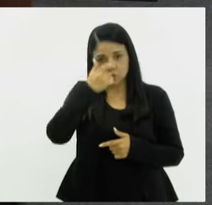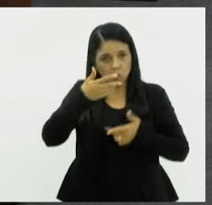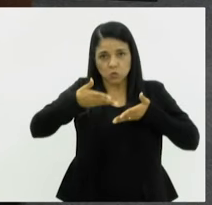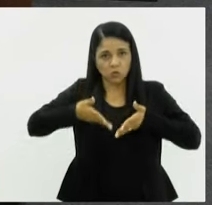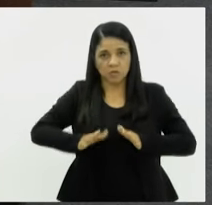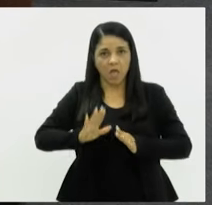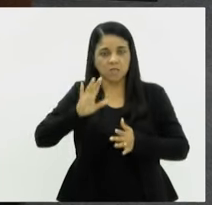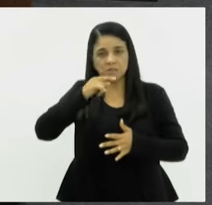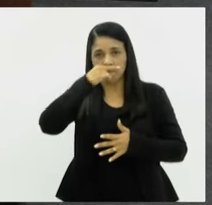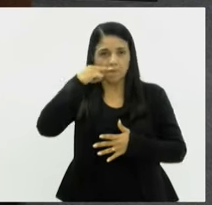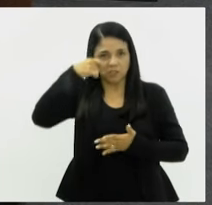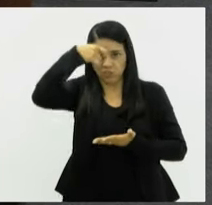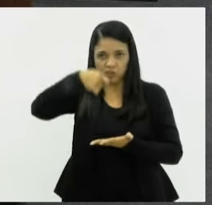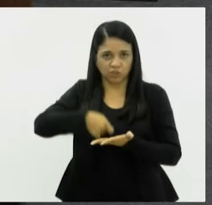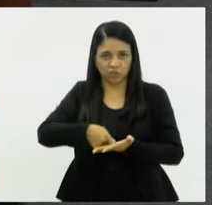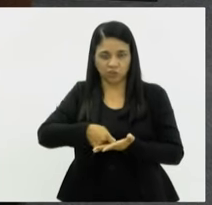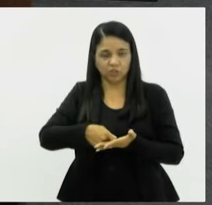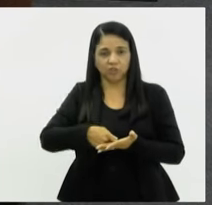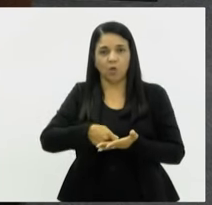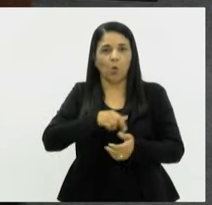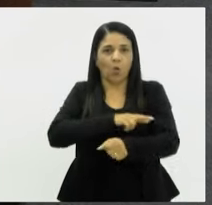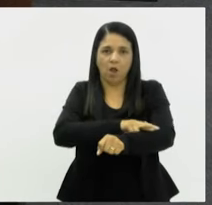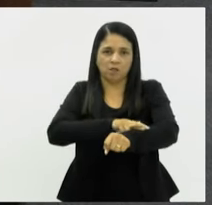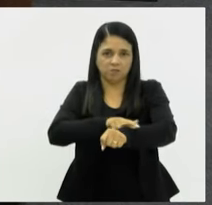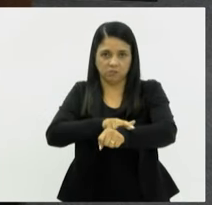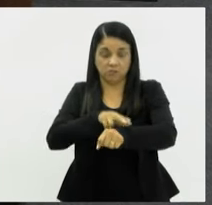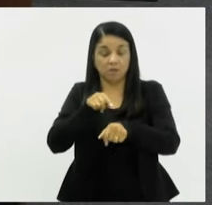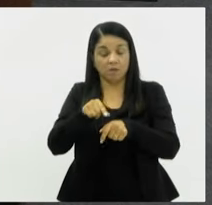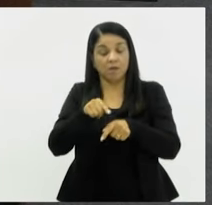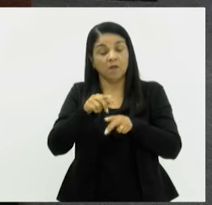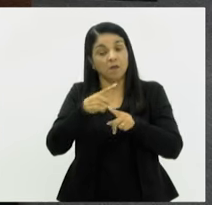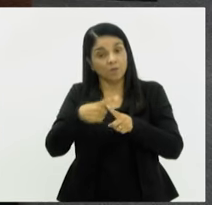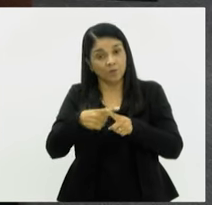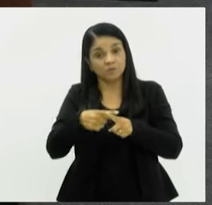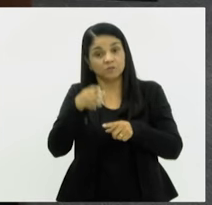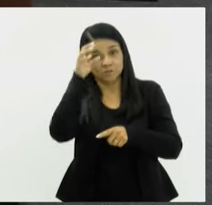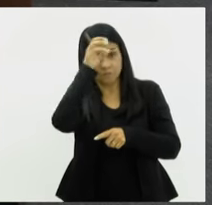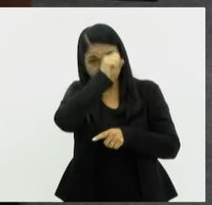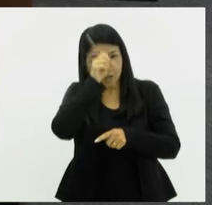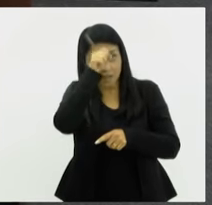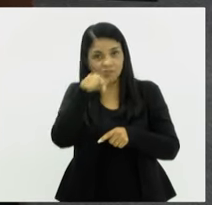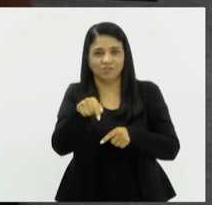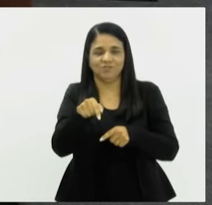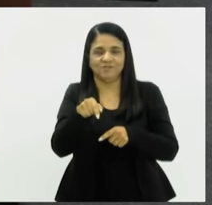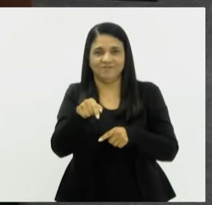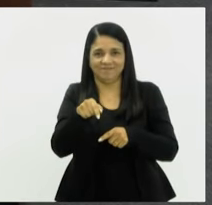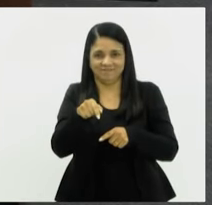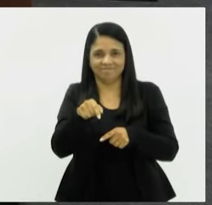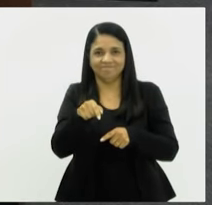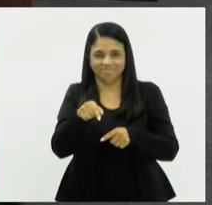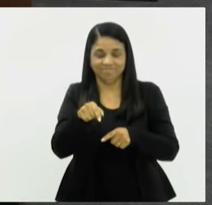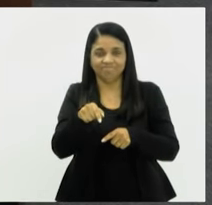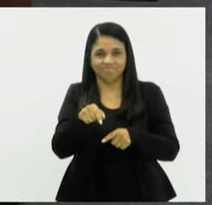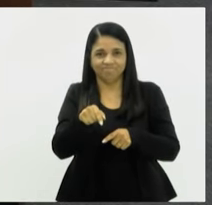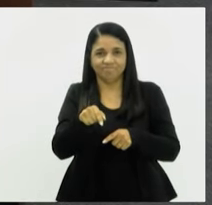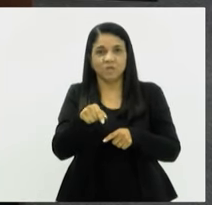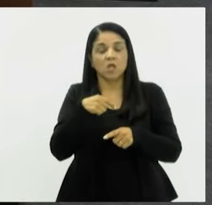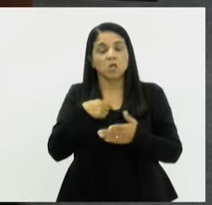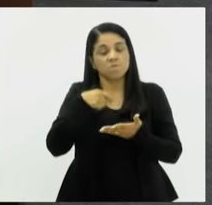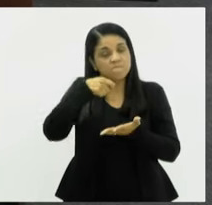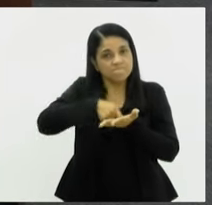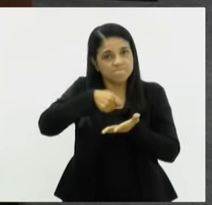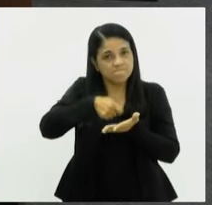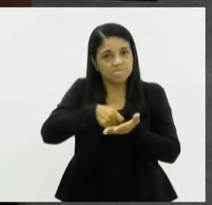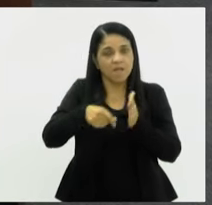nascem racistas, aprendem. Por isso, eu fiz questão de colocar a Lei Maria da